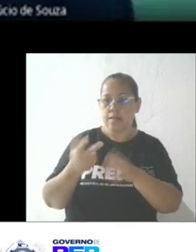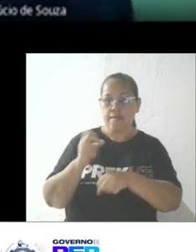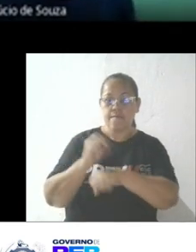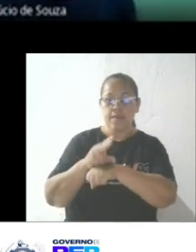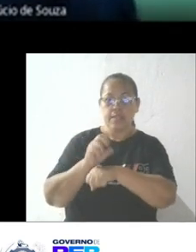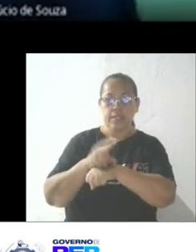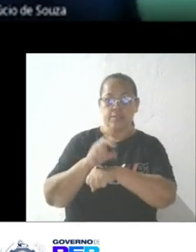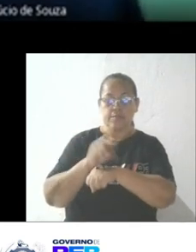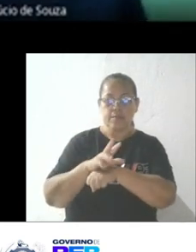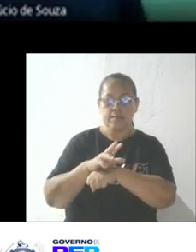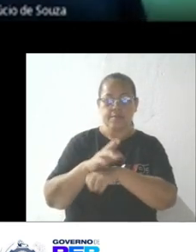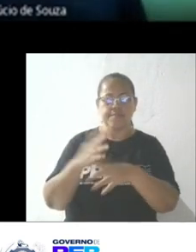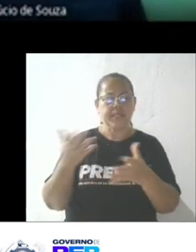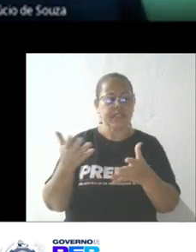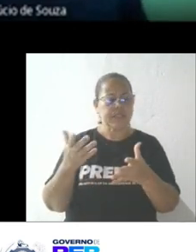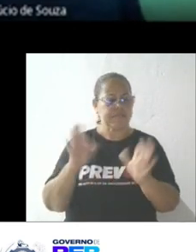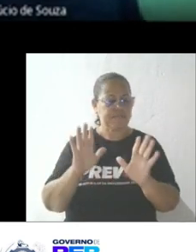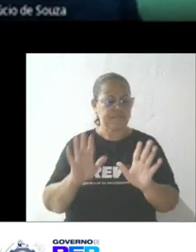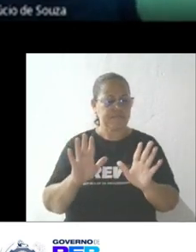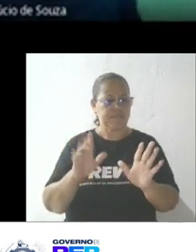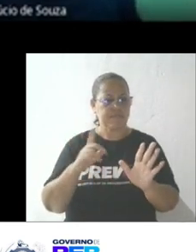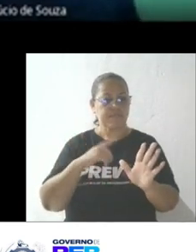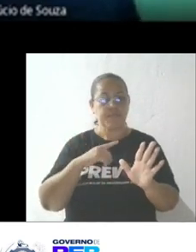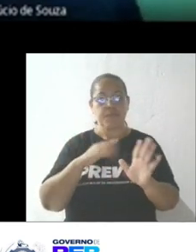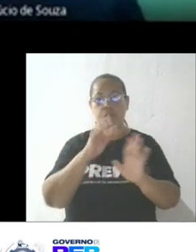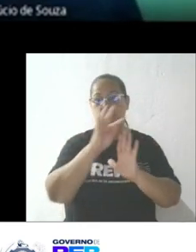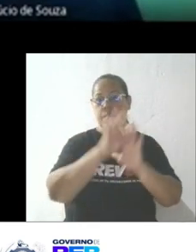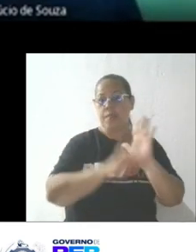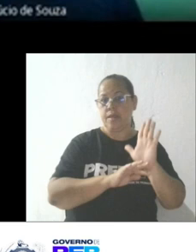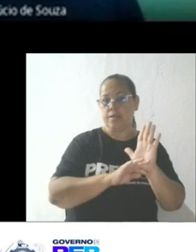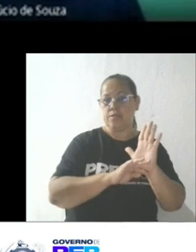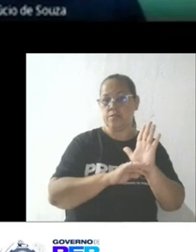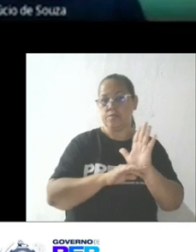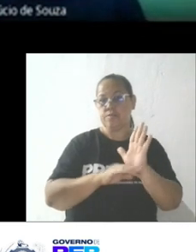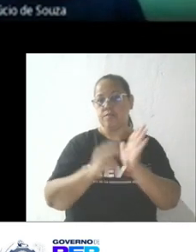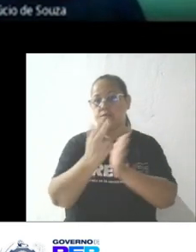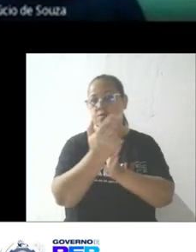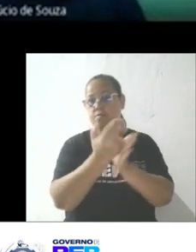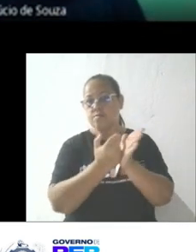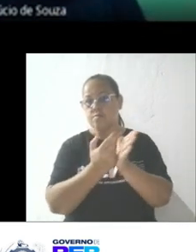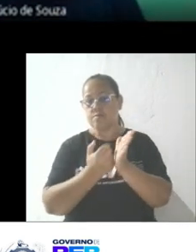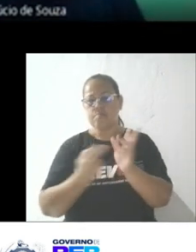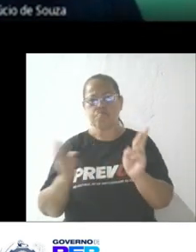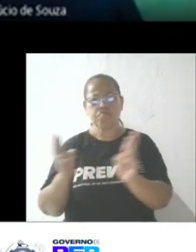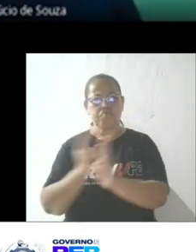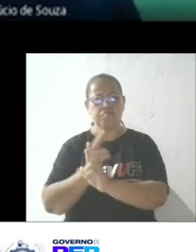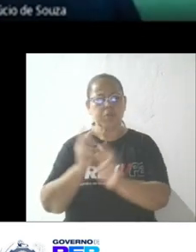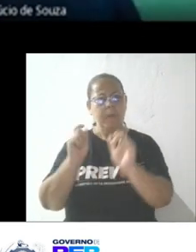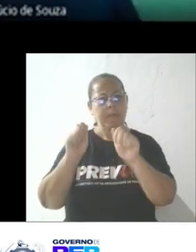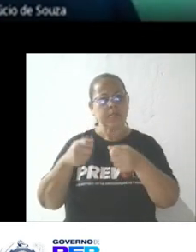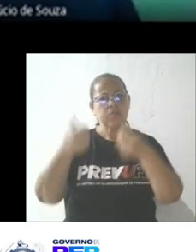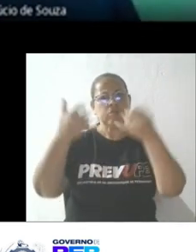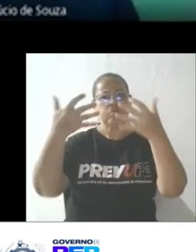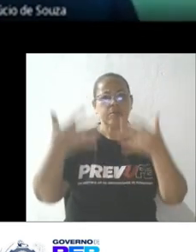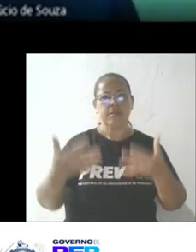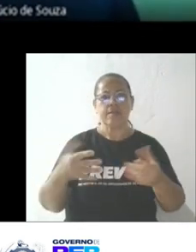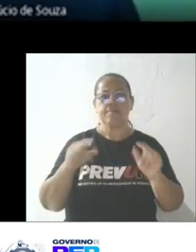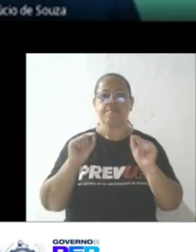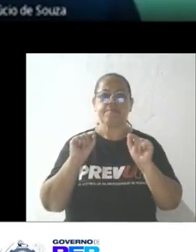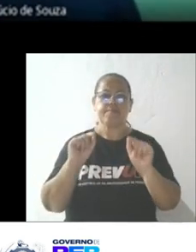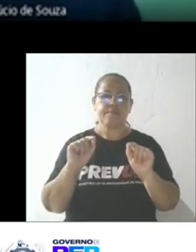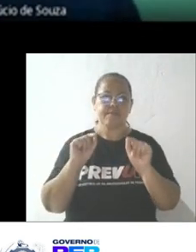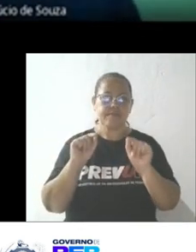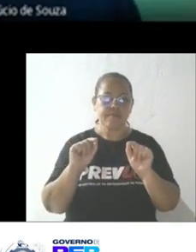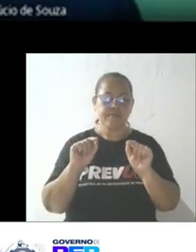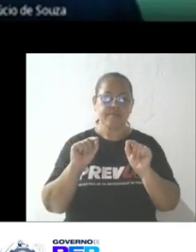com a tirinha né podemos afirmar que no